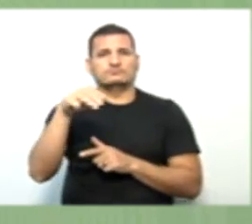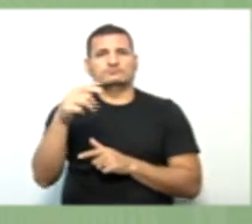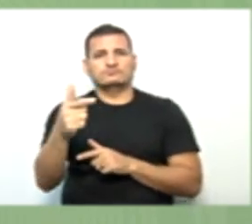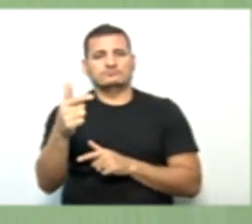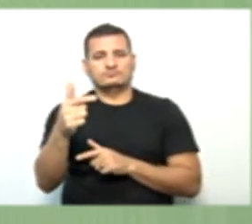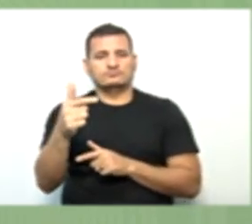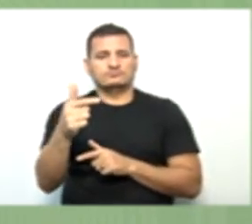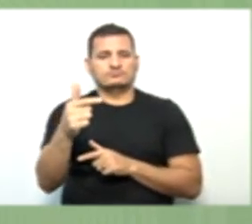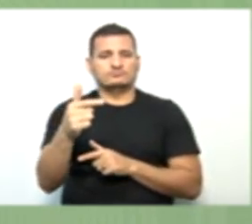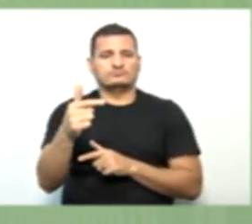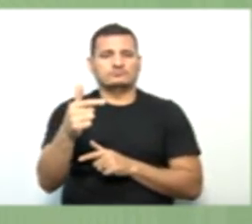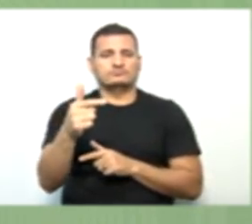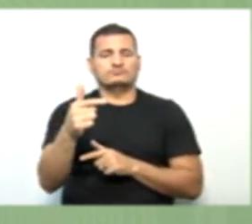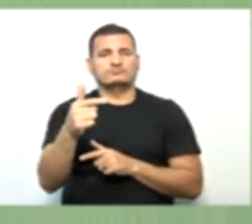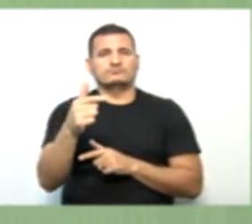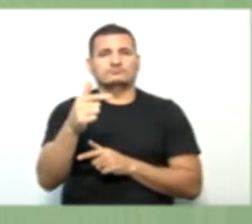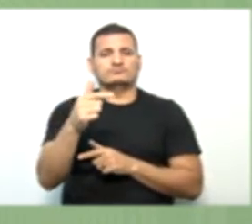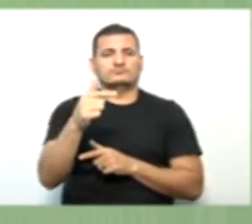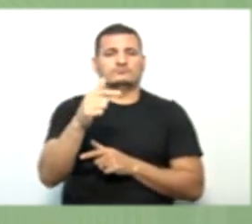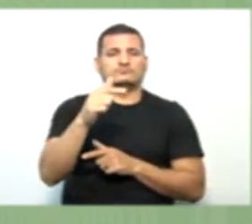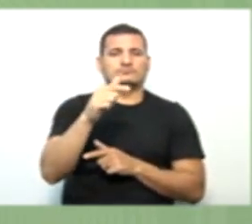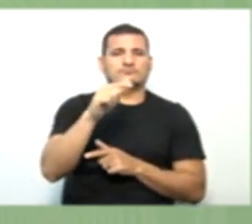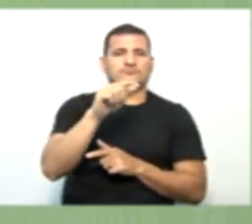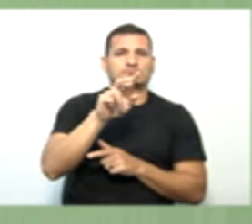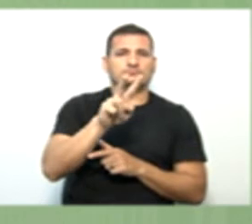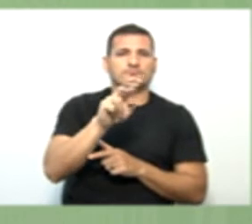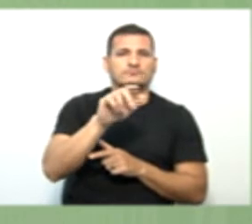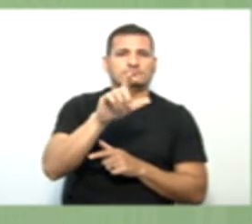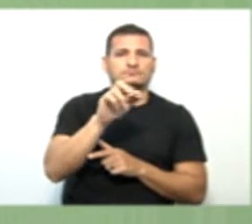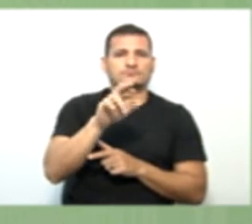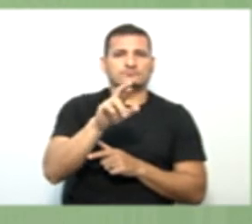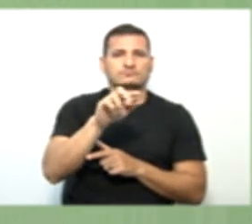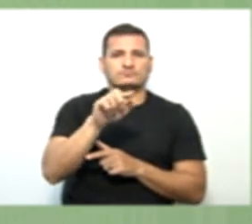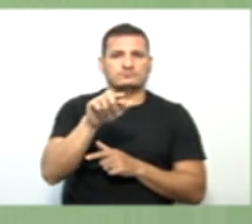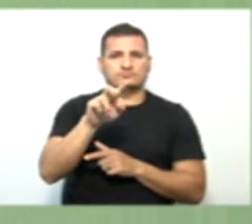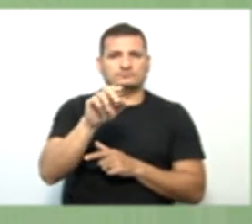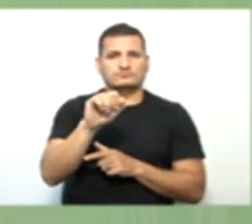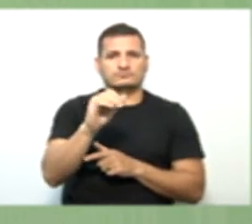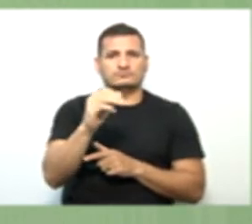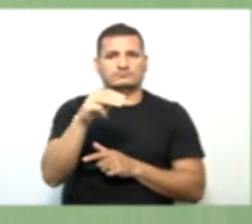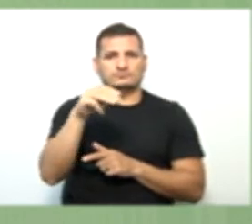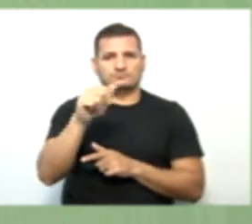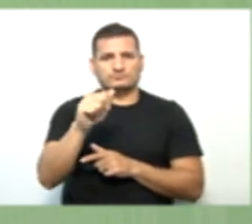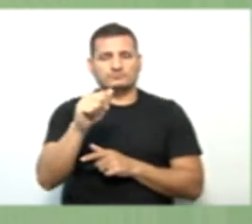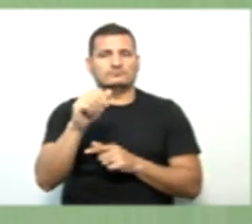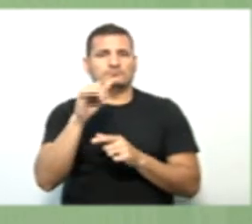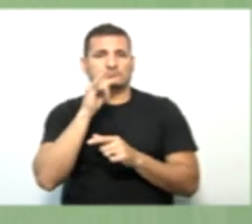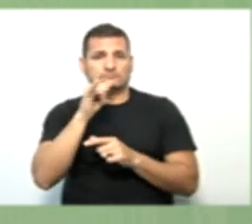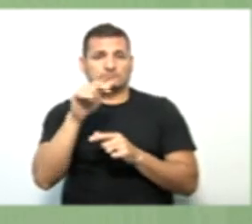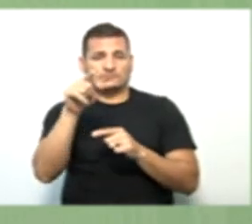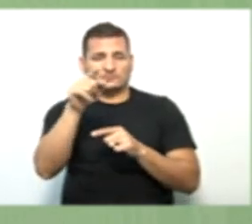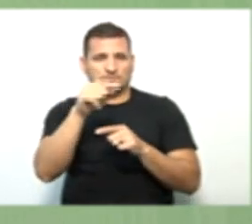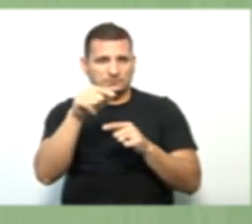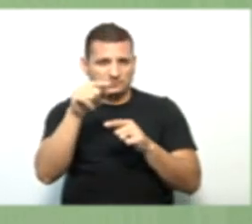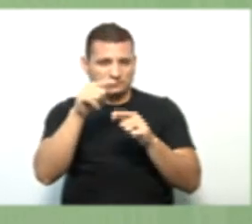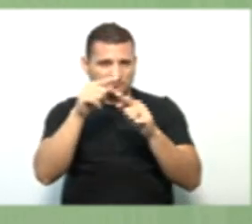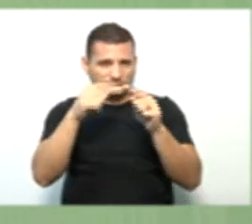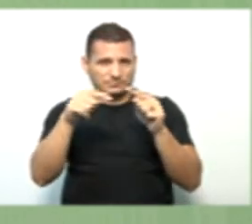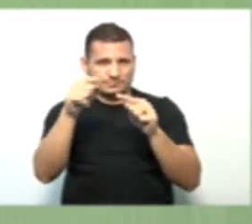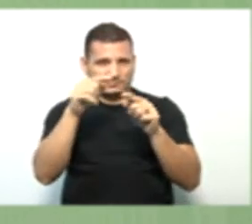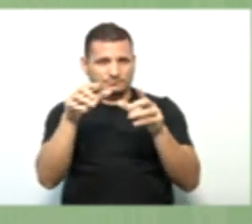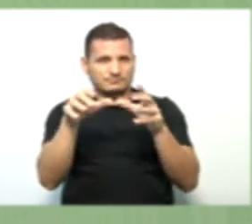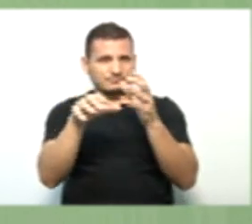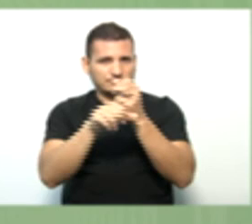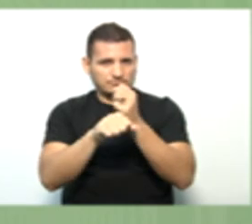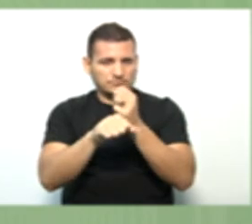essa função def soma ela está sendo executada. No momento que ela se encerra, essas variáveis não existem